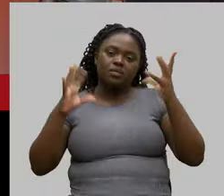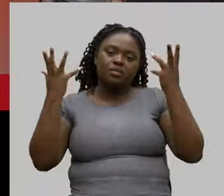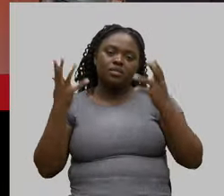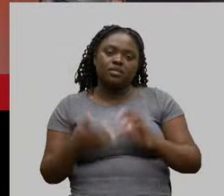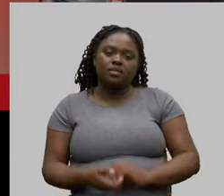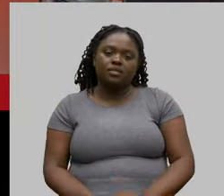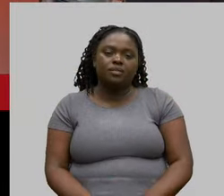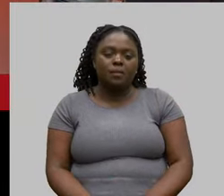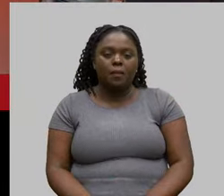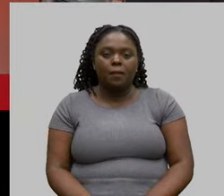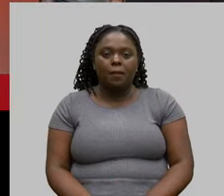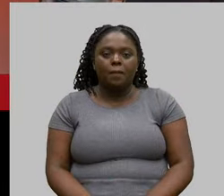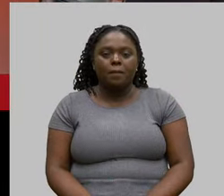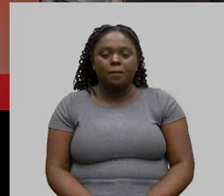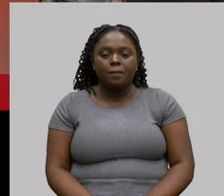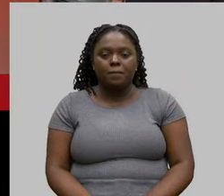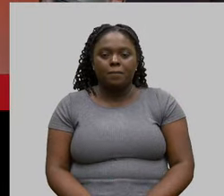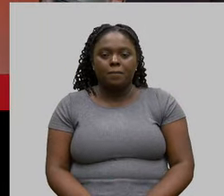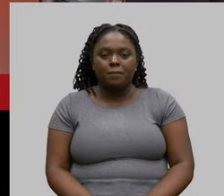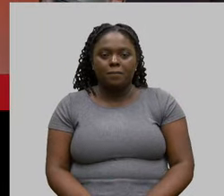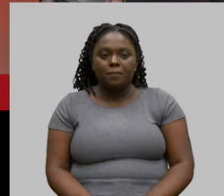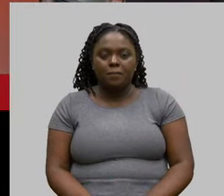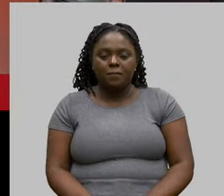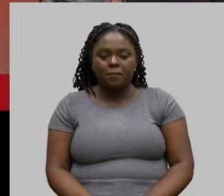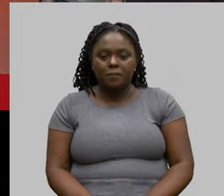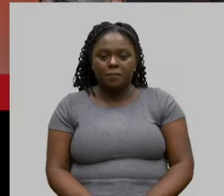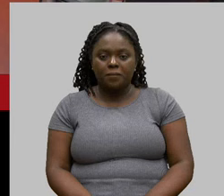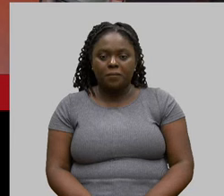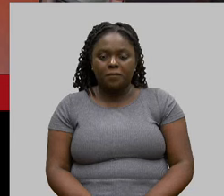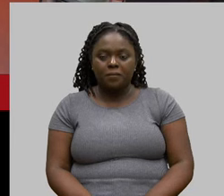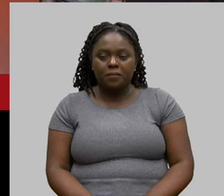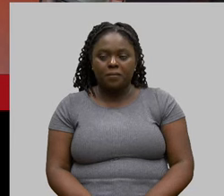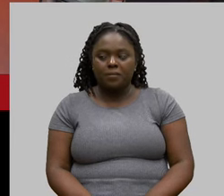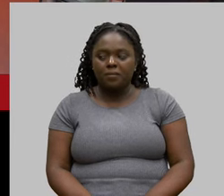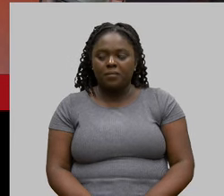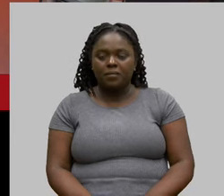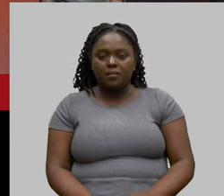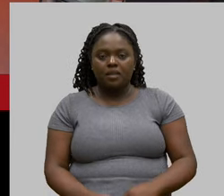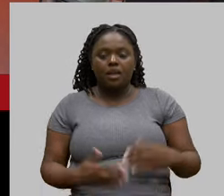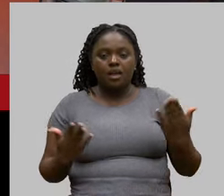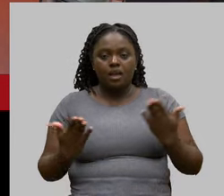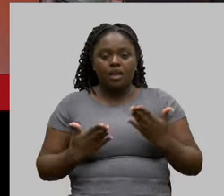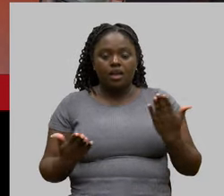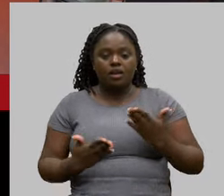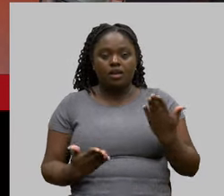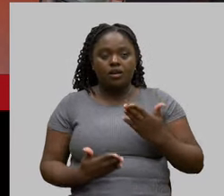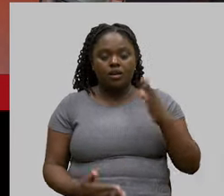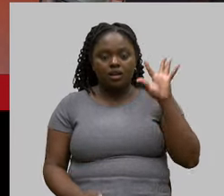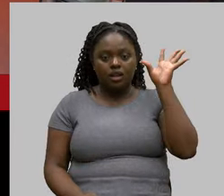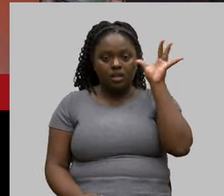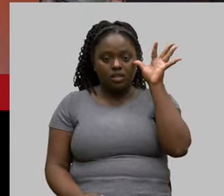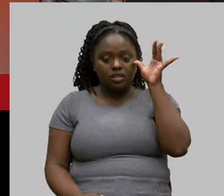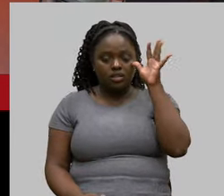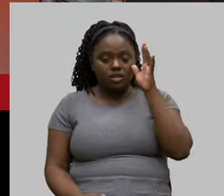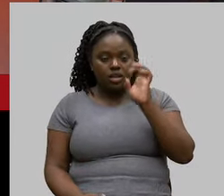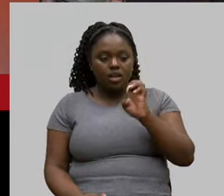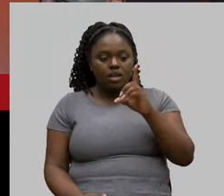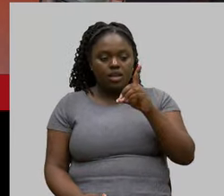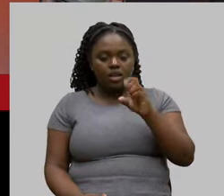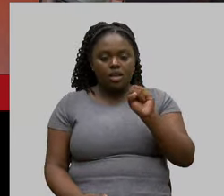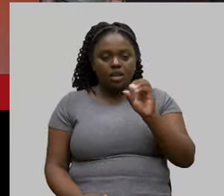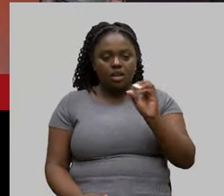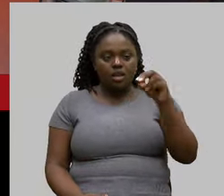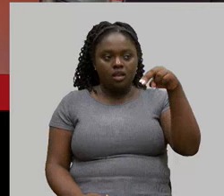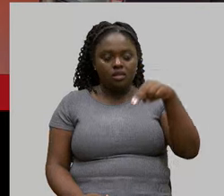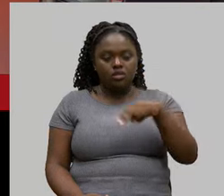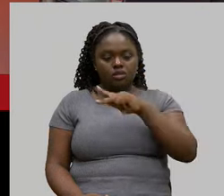proveito ouviremos agora o senr Edson Mateus presidente do sindicato dos auditores fiscais